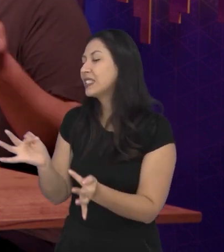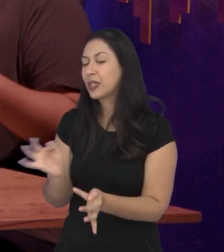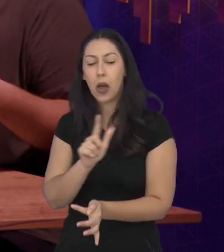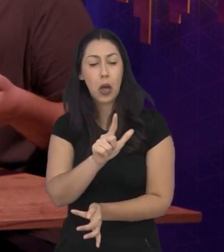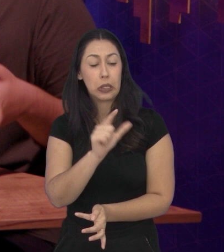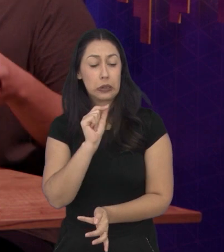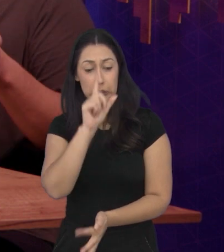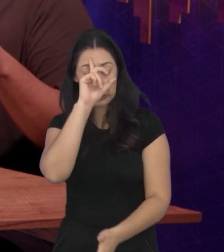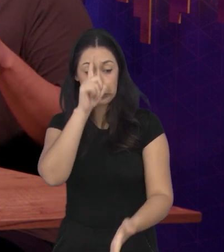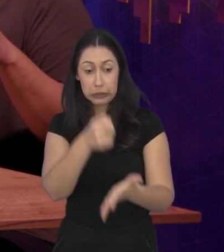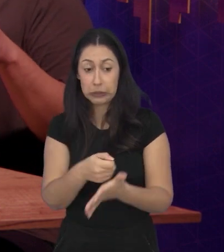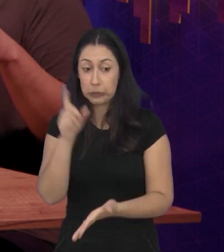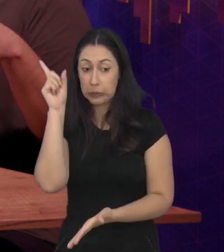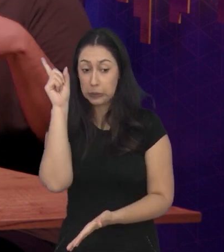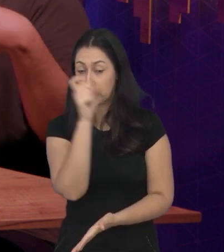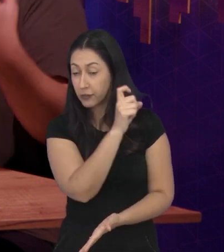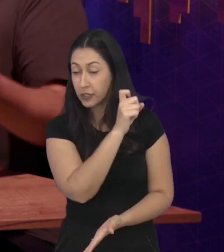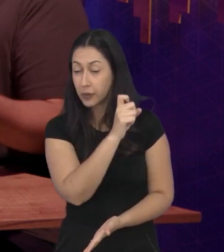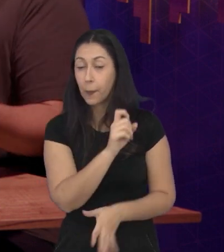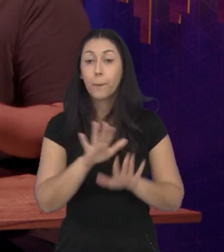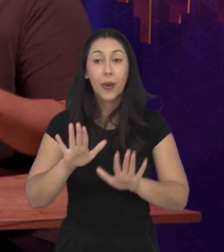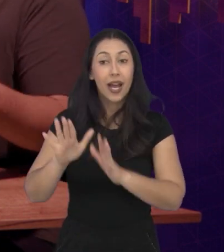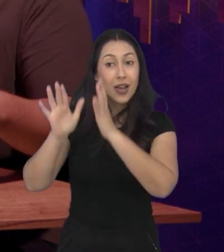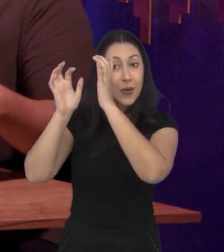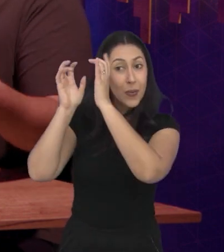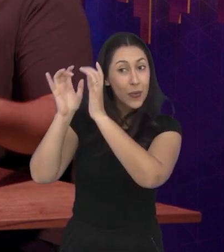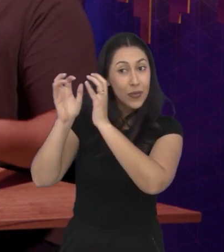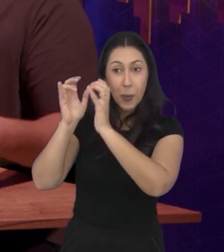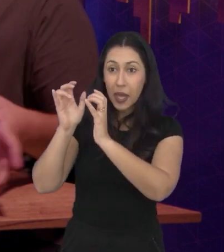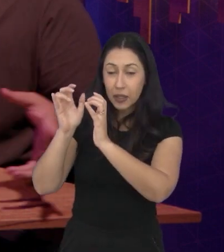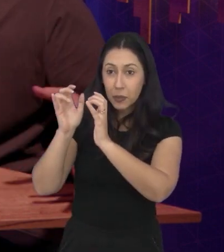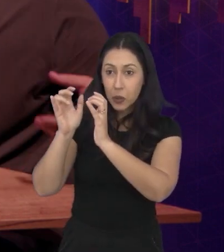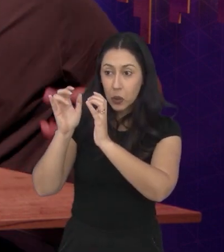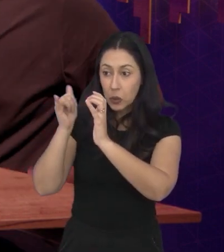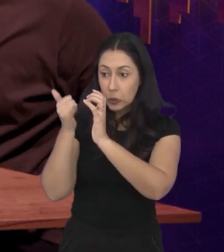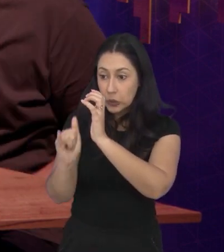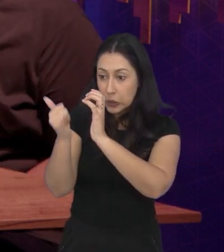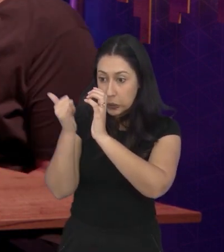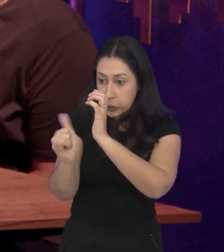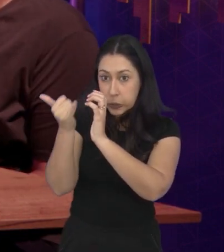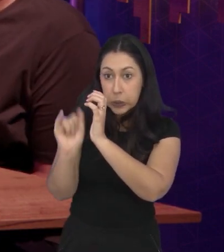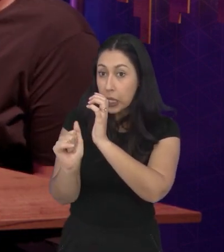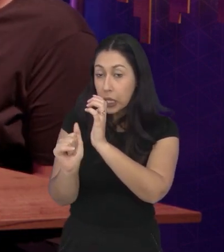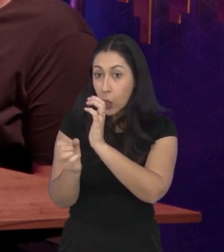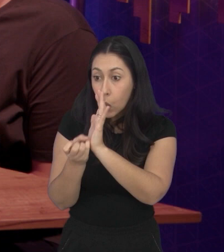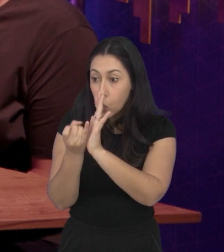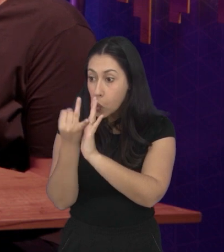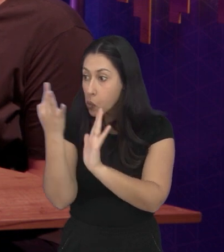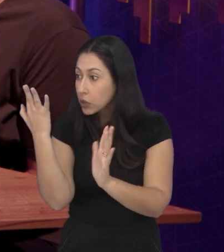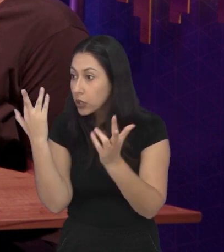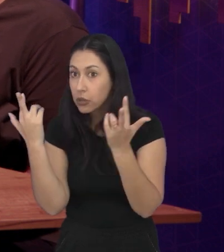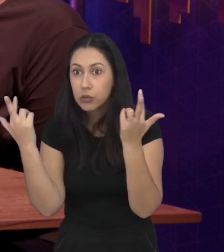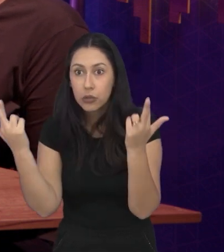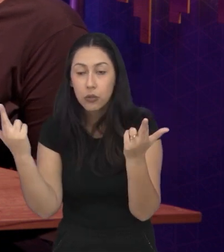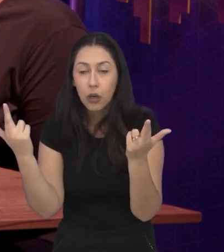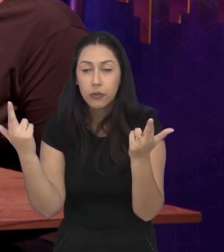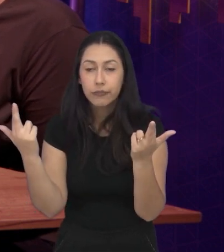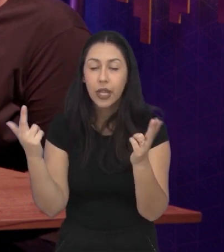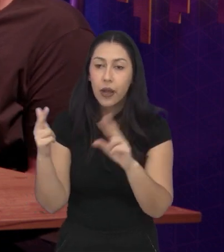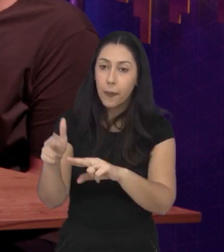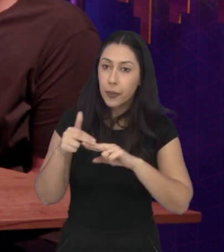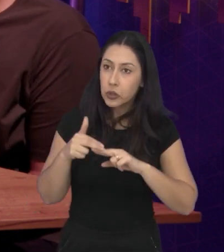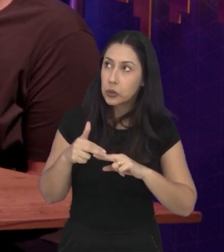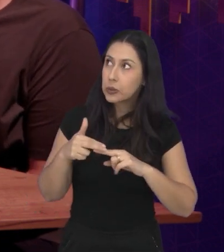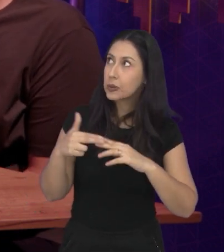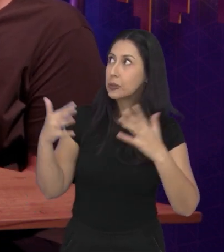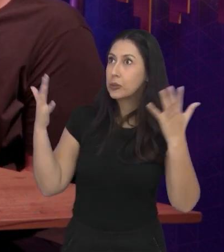grandes, e até a gente disse que o cérebro utiliza da mesma energia para fazer. E essa questão da gente